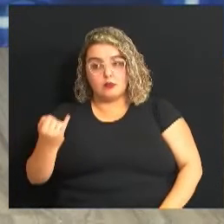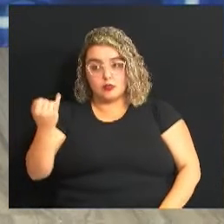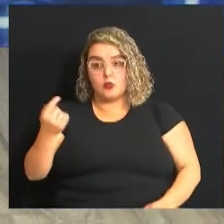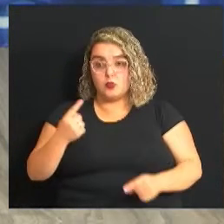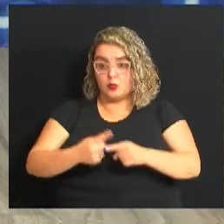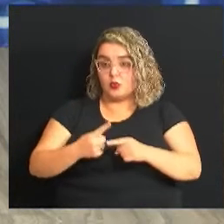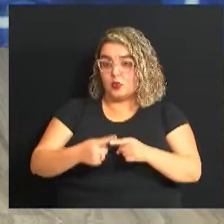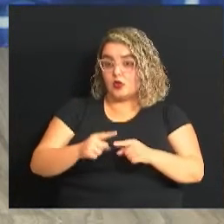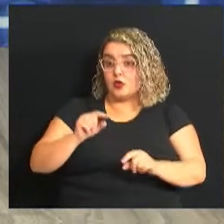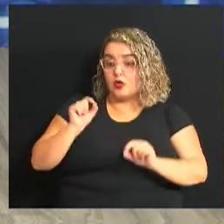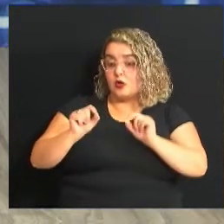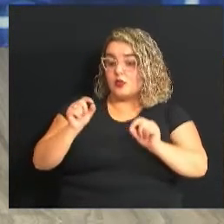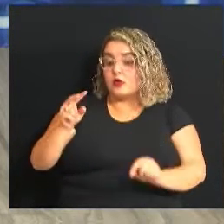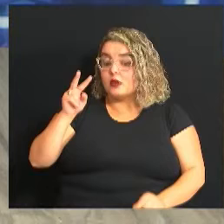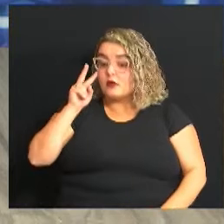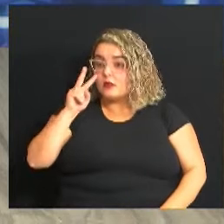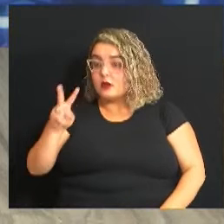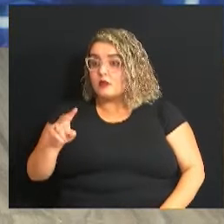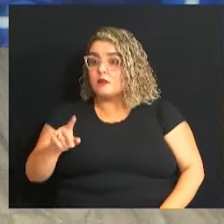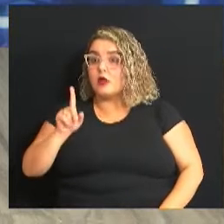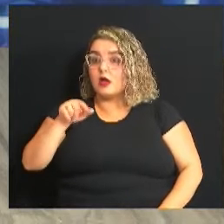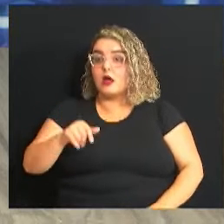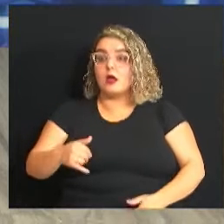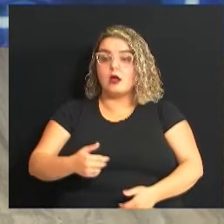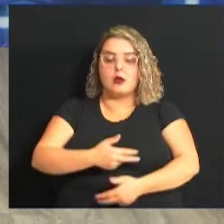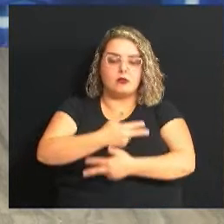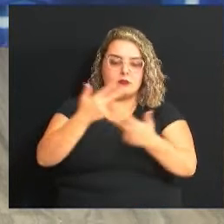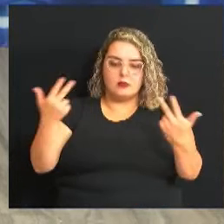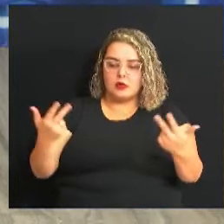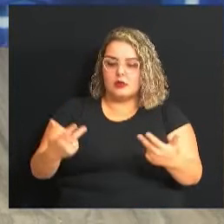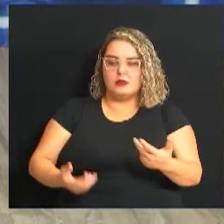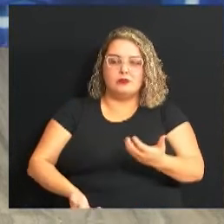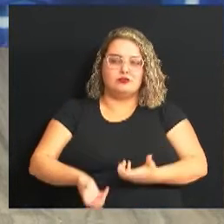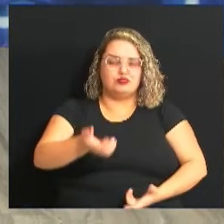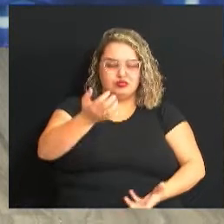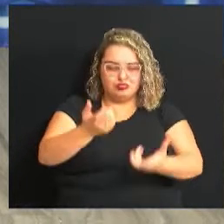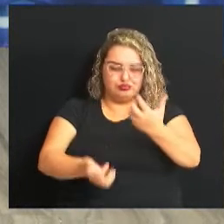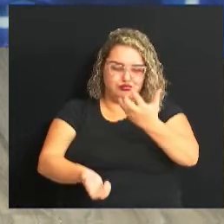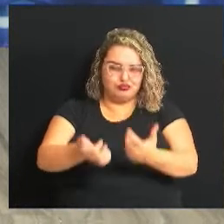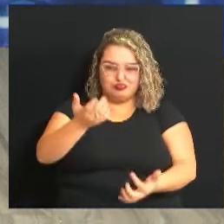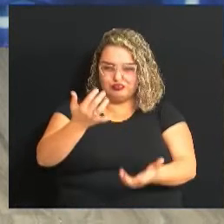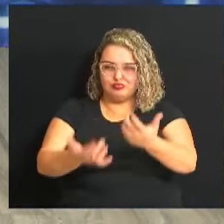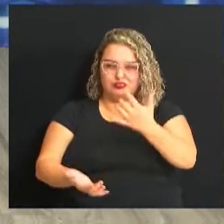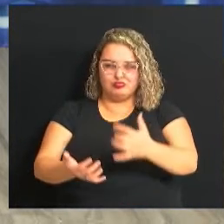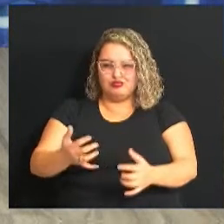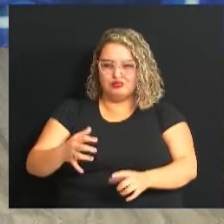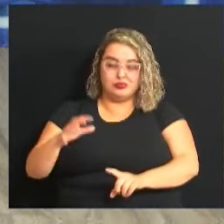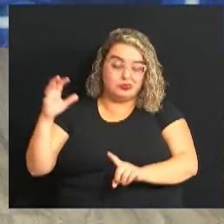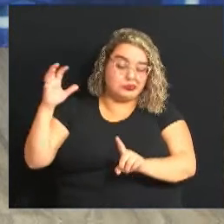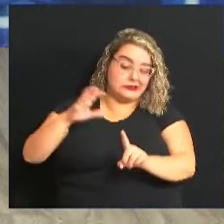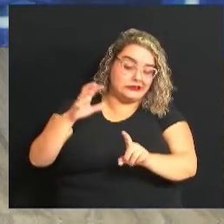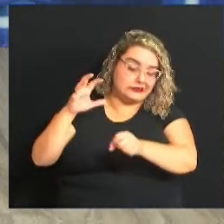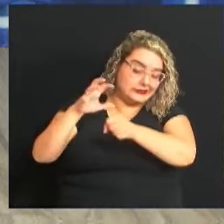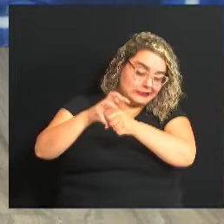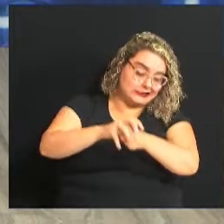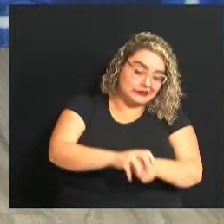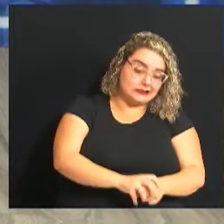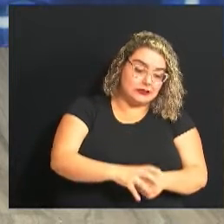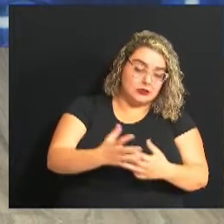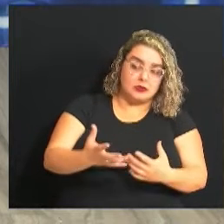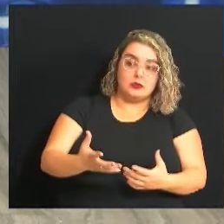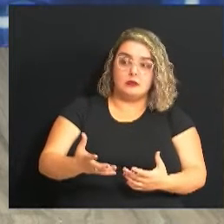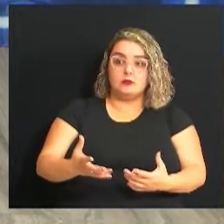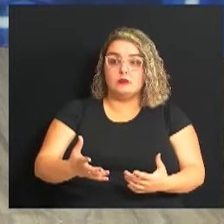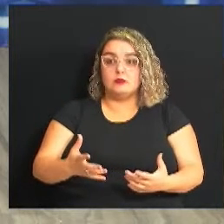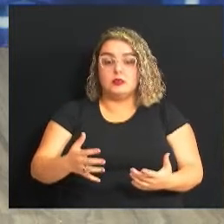gente vê muito são notícias de muitas queimadas, muitas ameaças ao habitat natural de animais que acabam indo para o centro